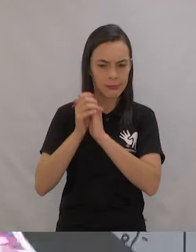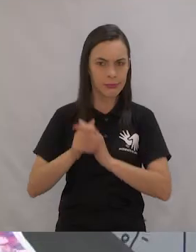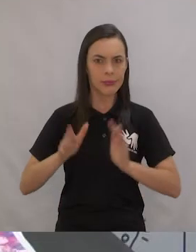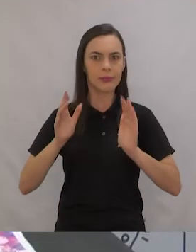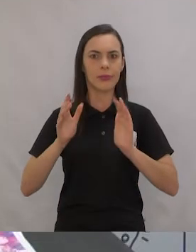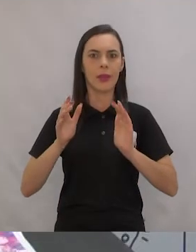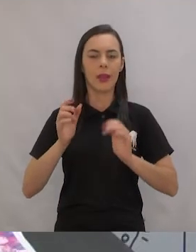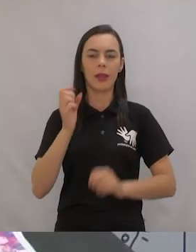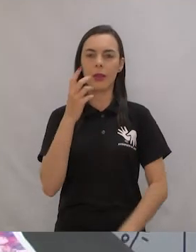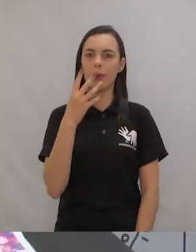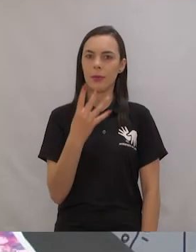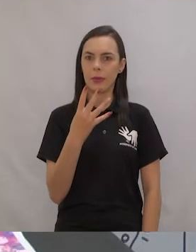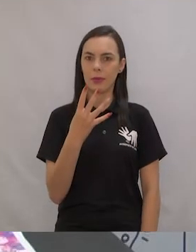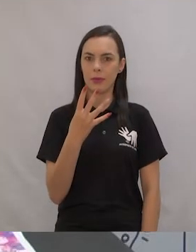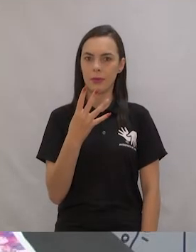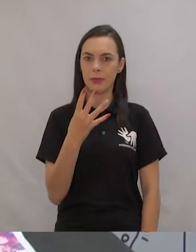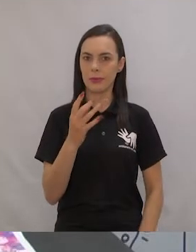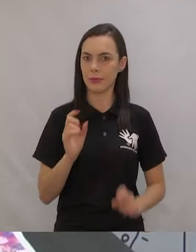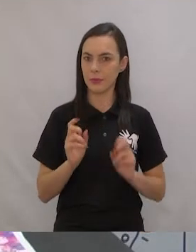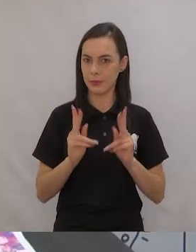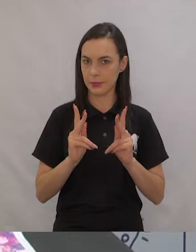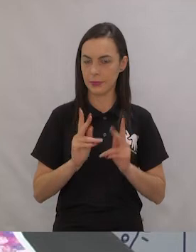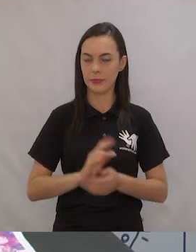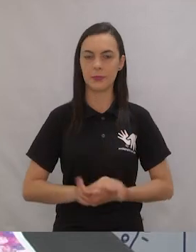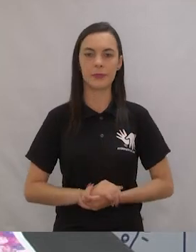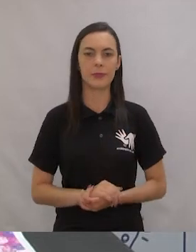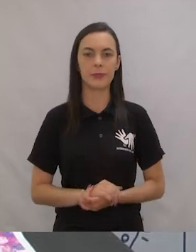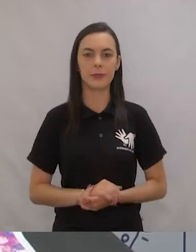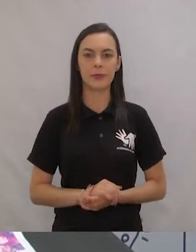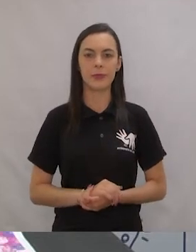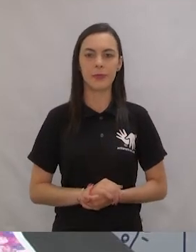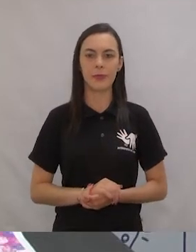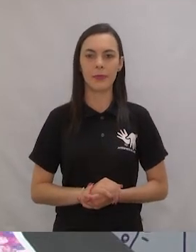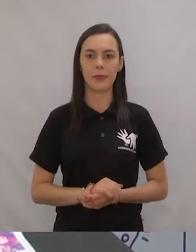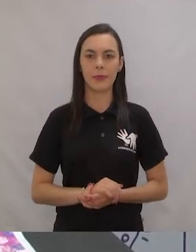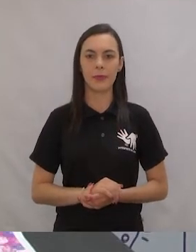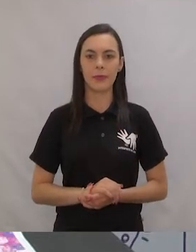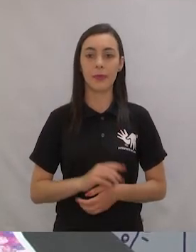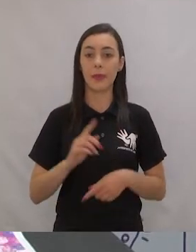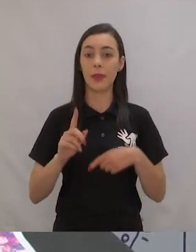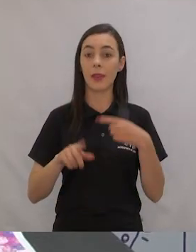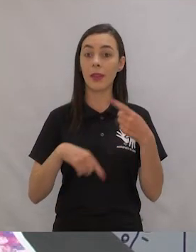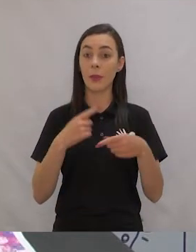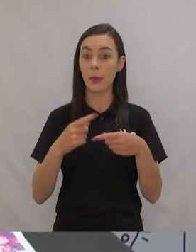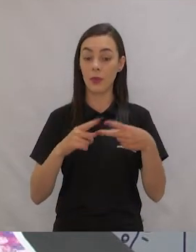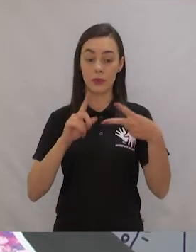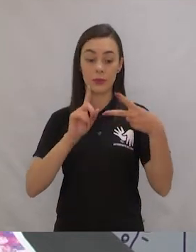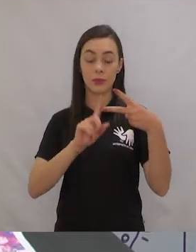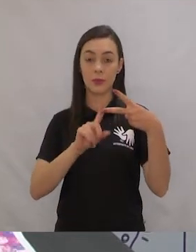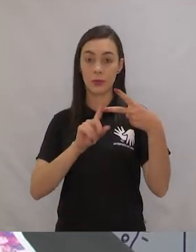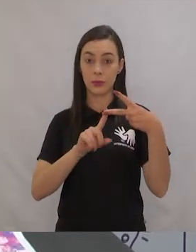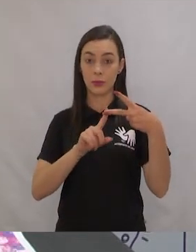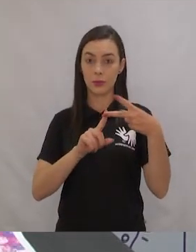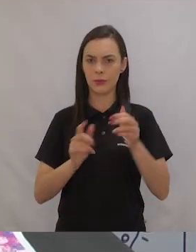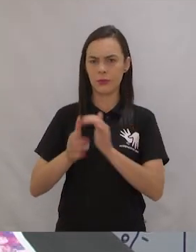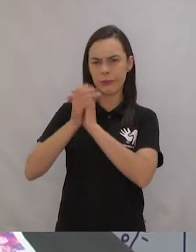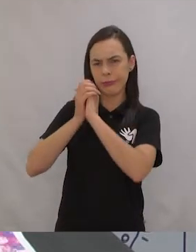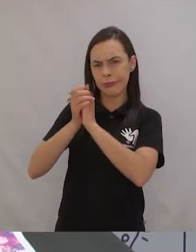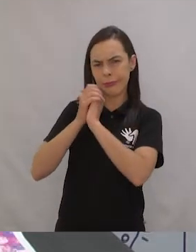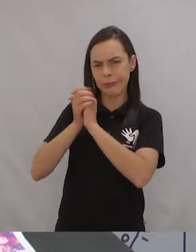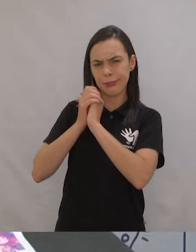ficou com 4. Aí, a Laura pegou... Não, o Júlio